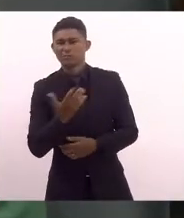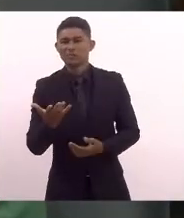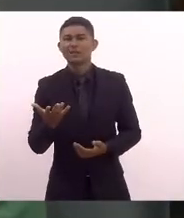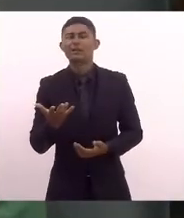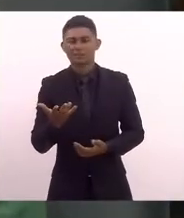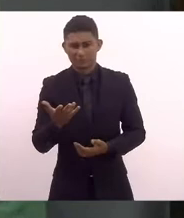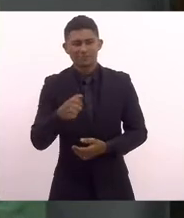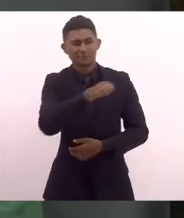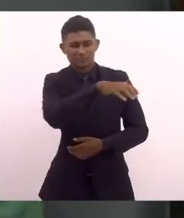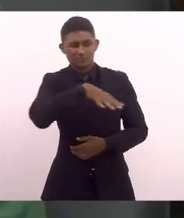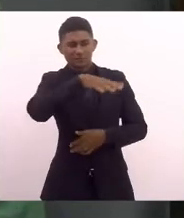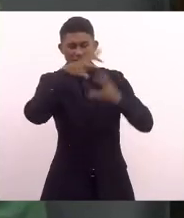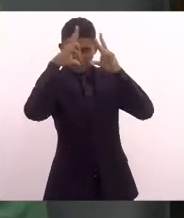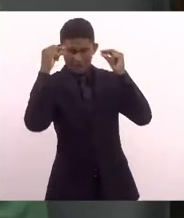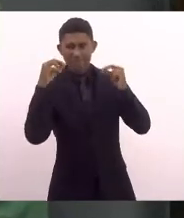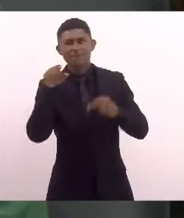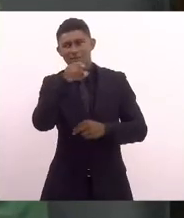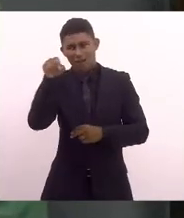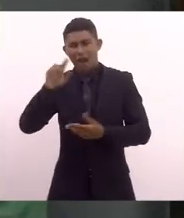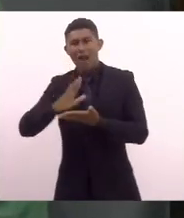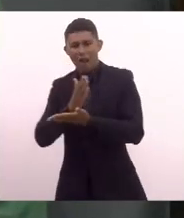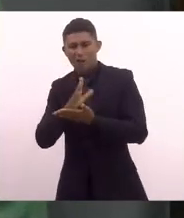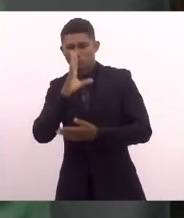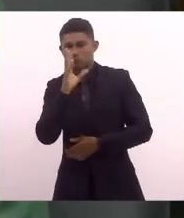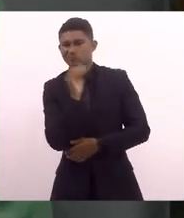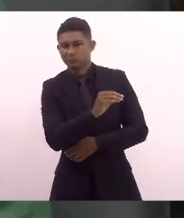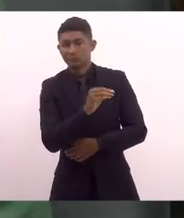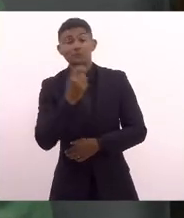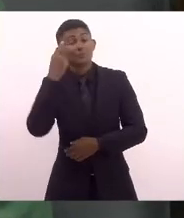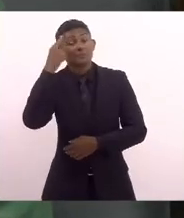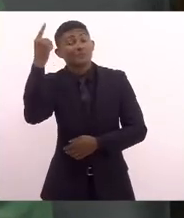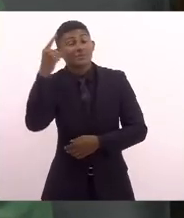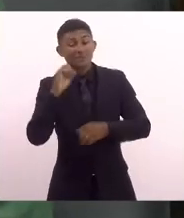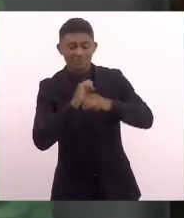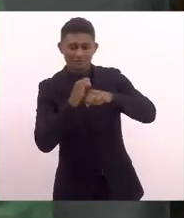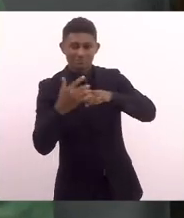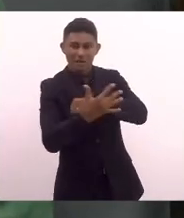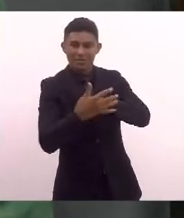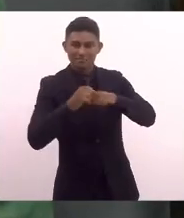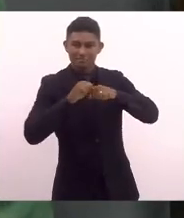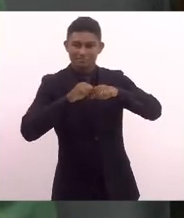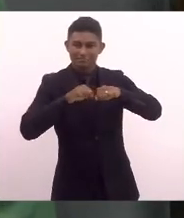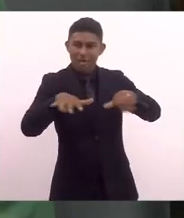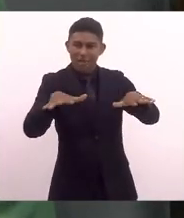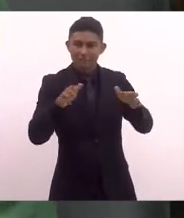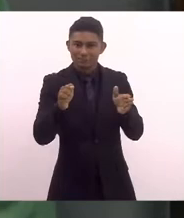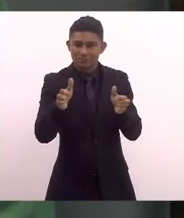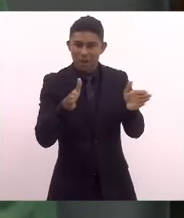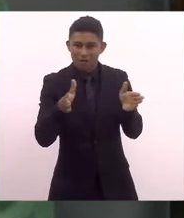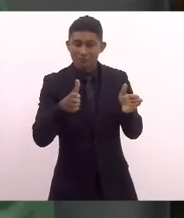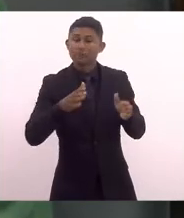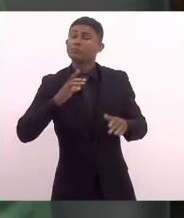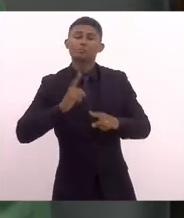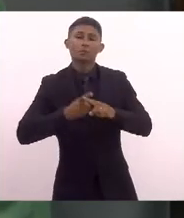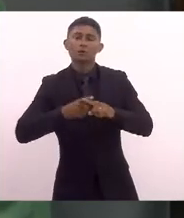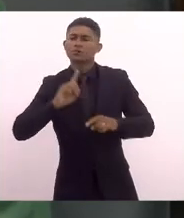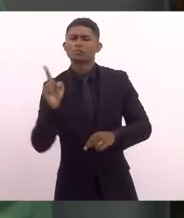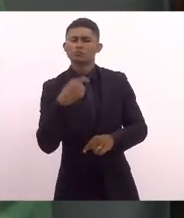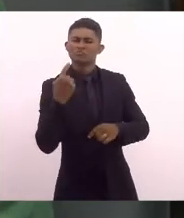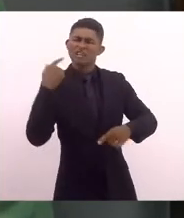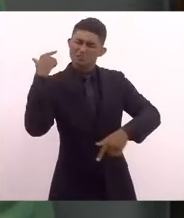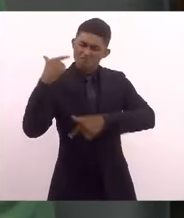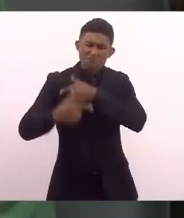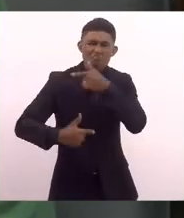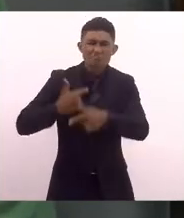enfermagem. Visto isso na pandemia, porque nós estávamos lá na linha de frente, eu,